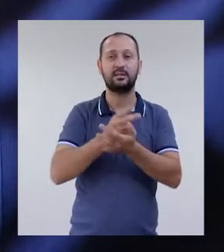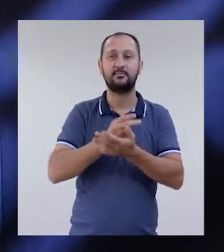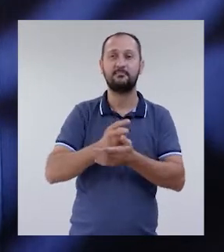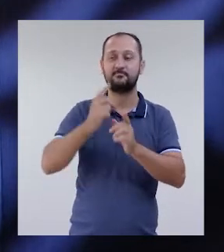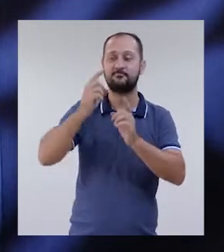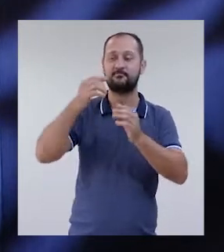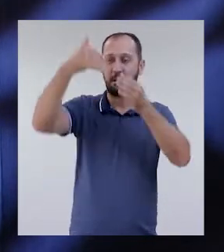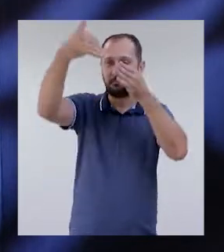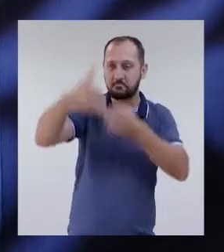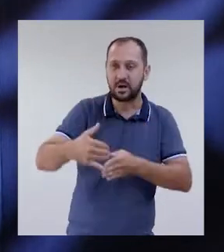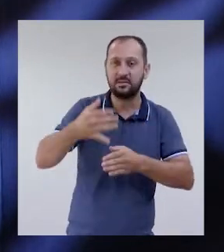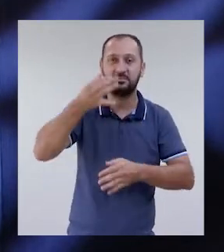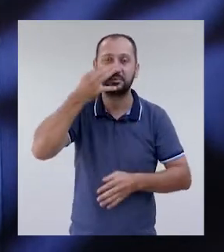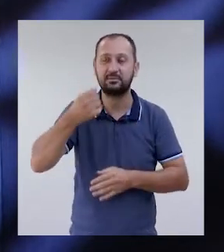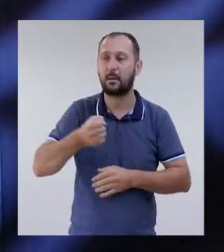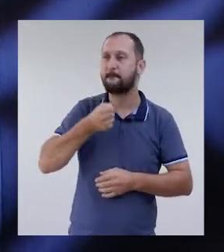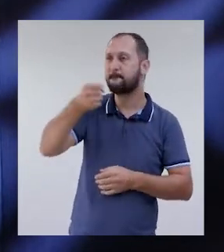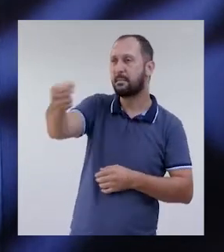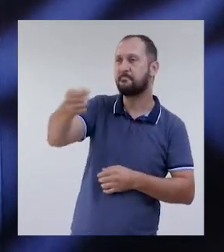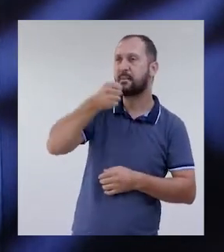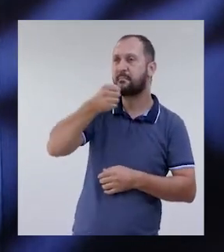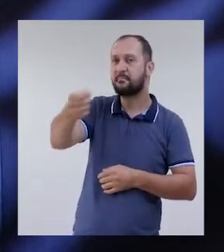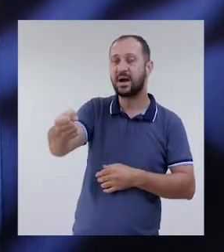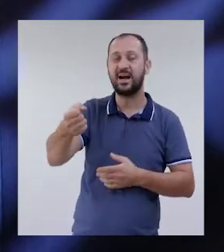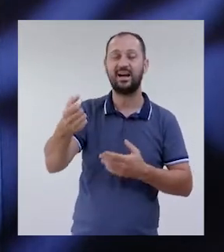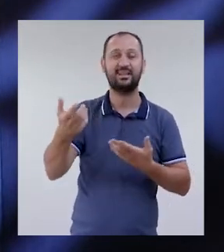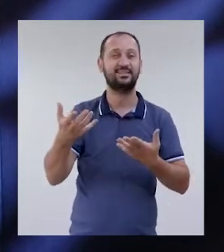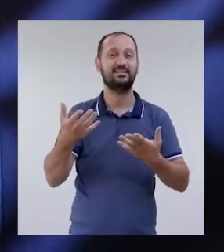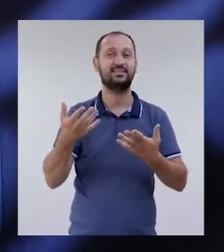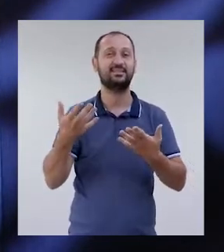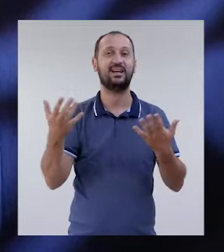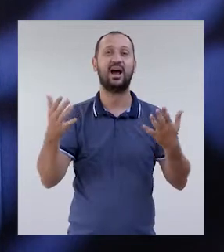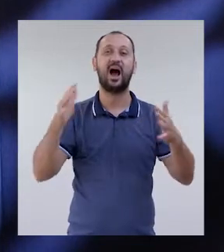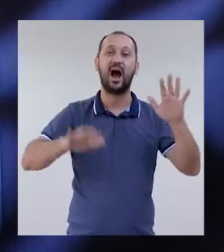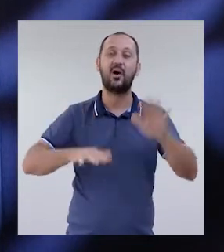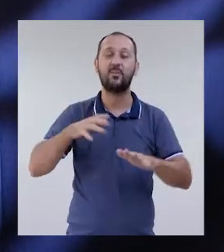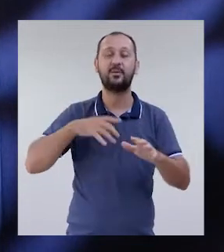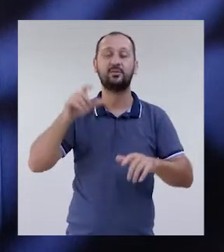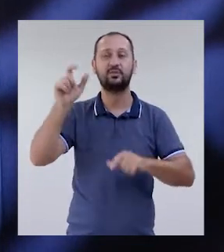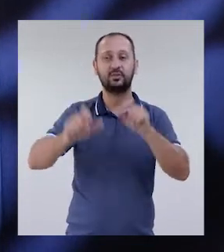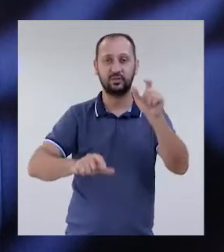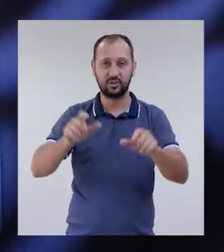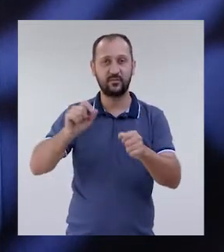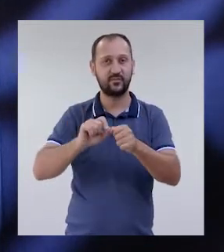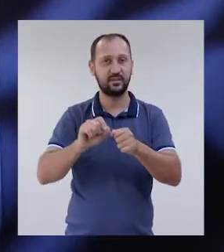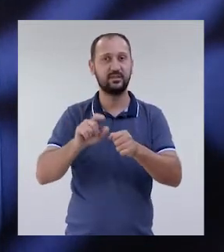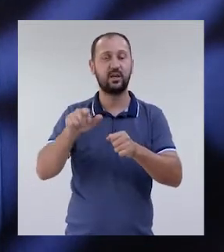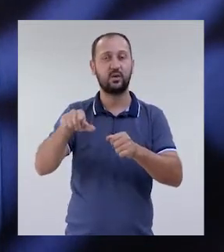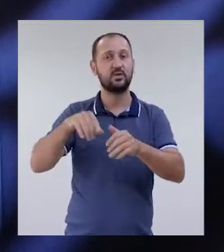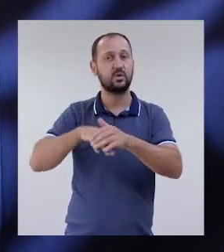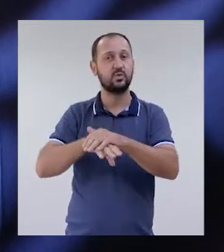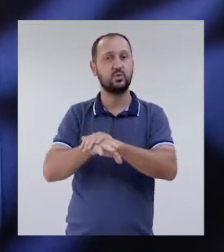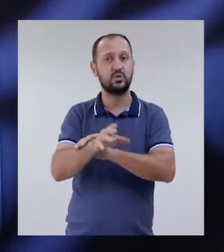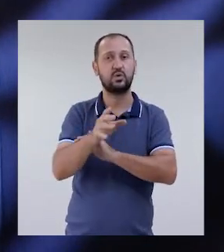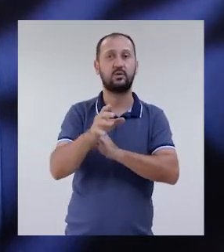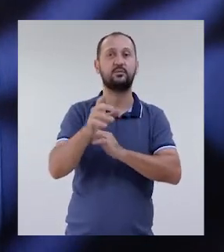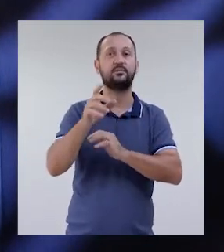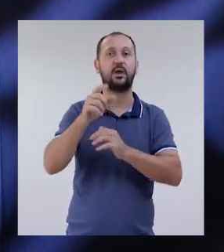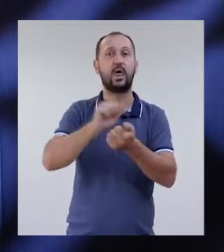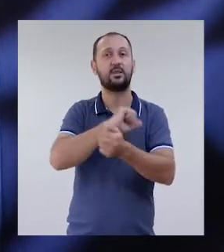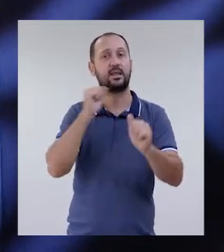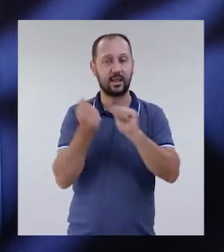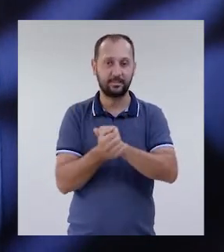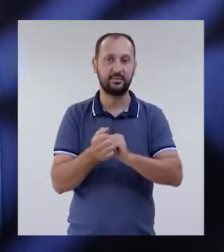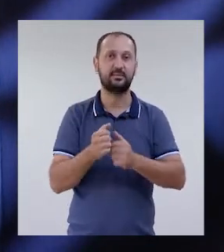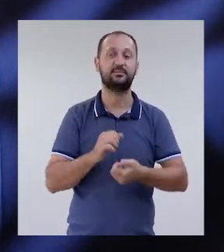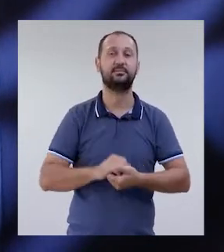a entrevistar pessoalmente, os desembargadores que, apesar de alguma forma ou de outra já faziam isso, estão tendo que se viram